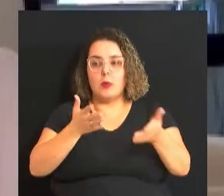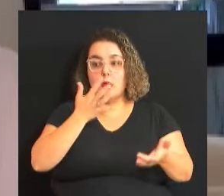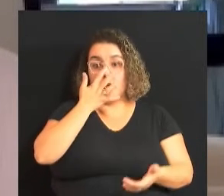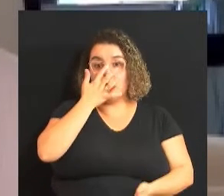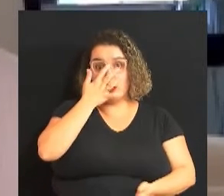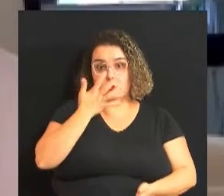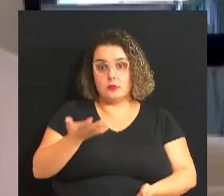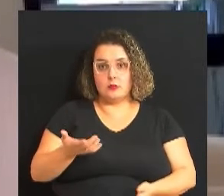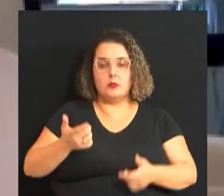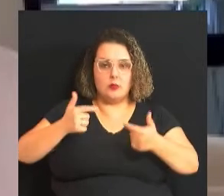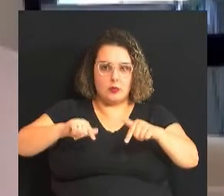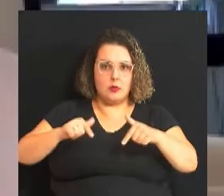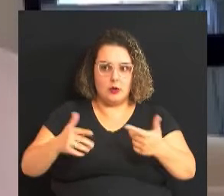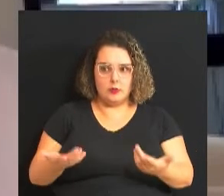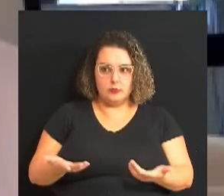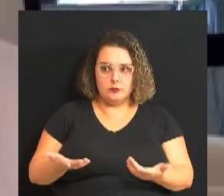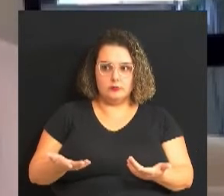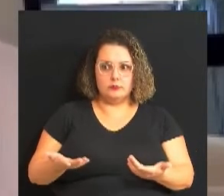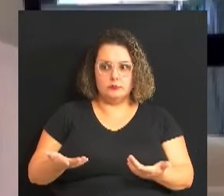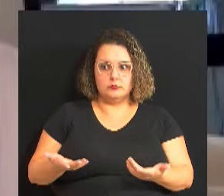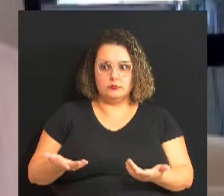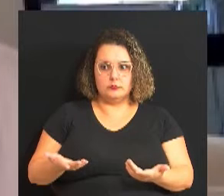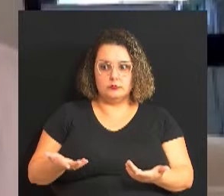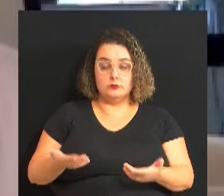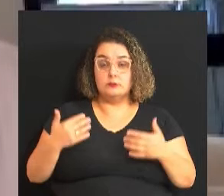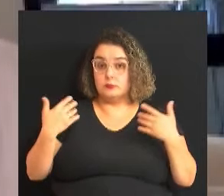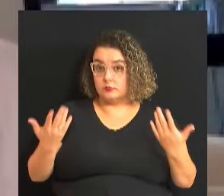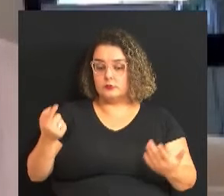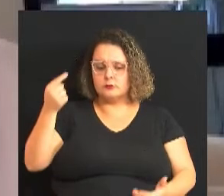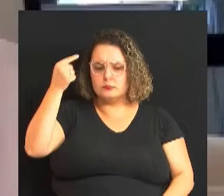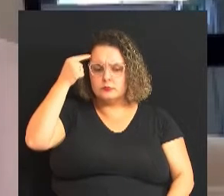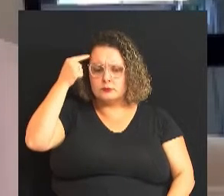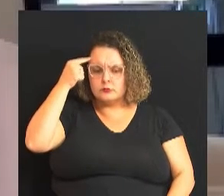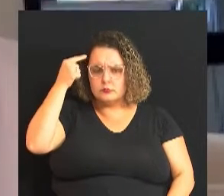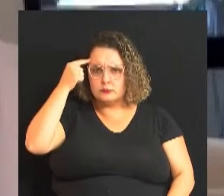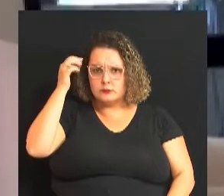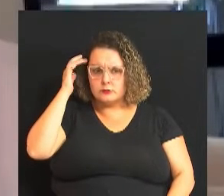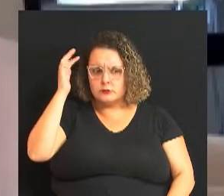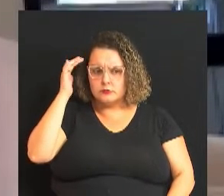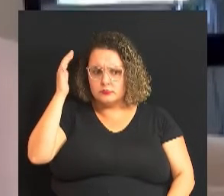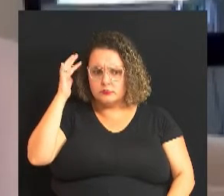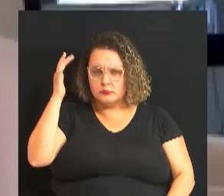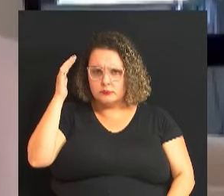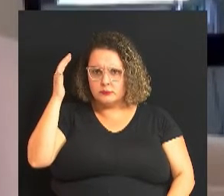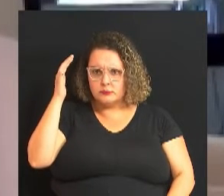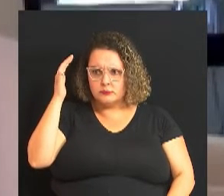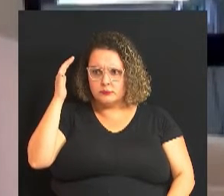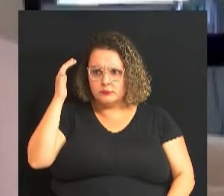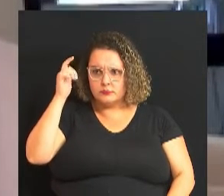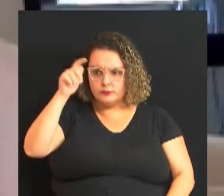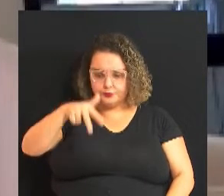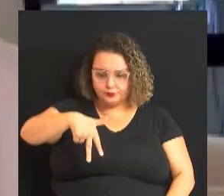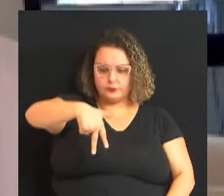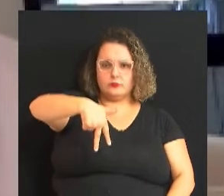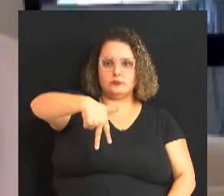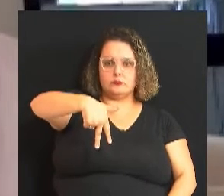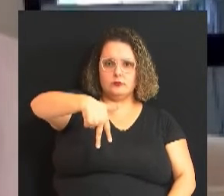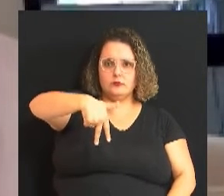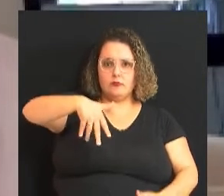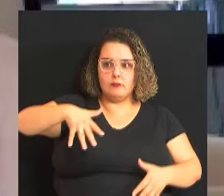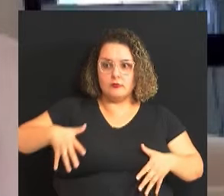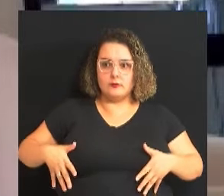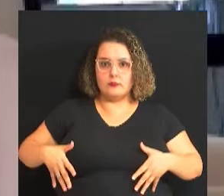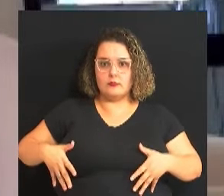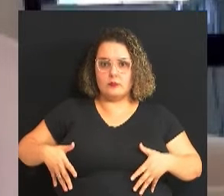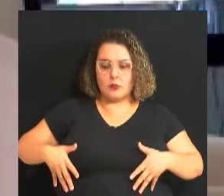determinada localização. Tá? Só que imagina que na hora que a pessoa fica de pé, aquela localização